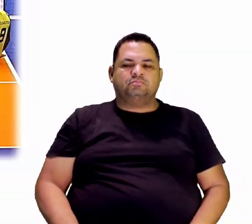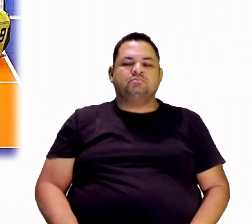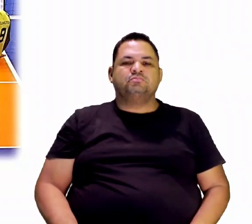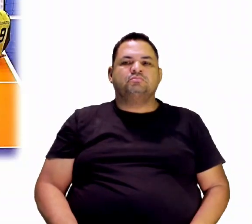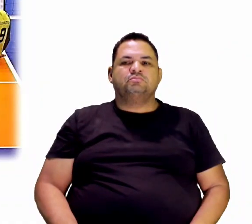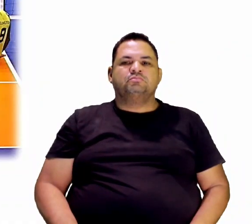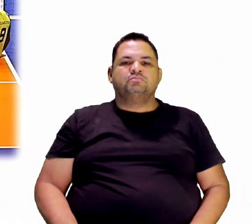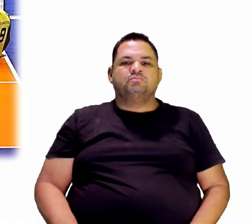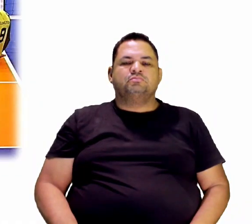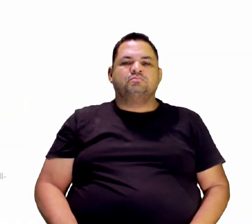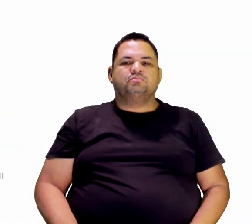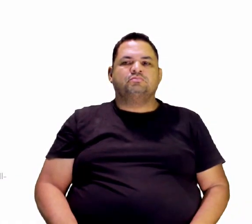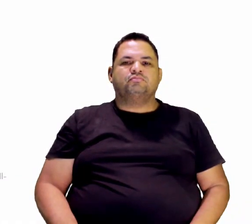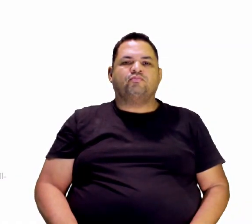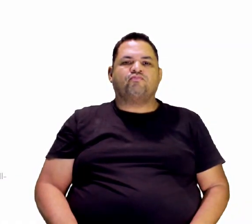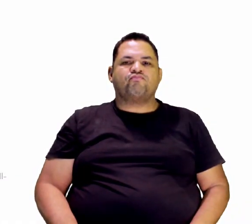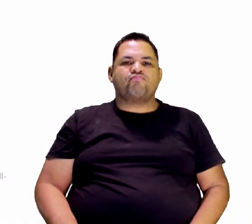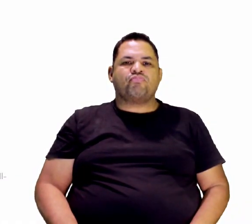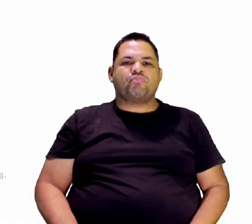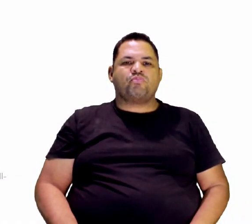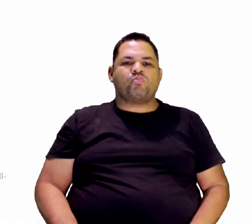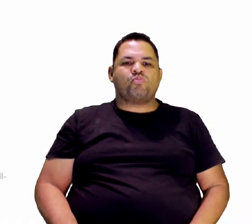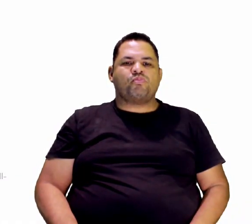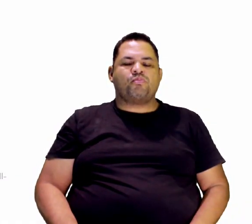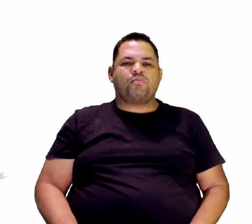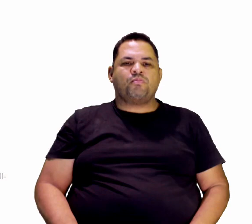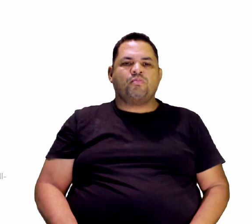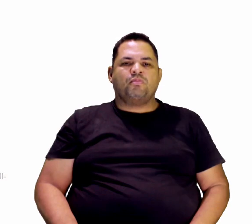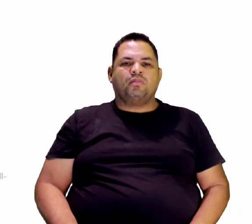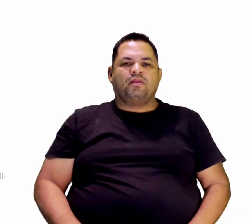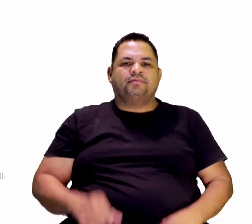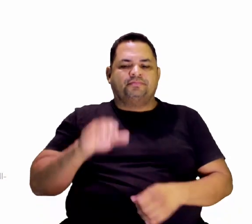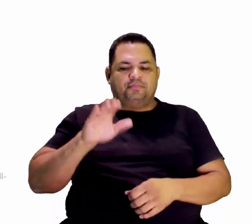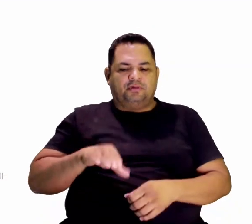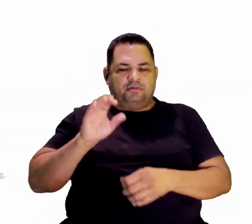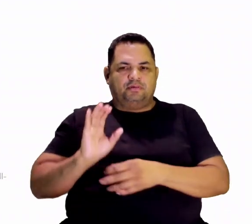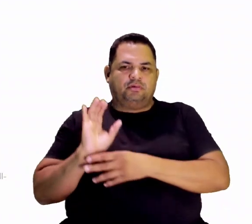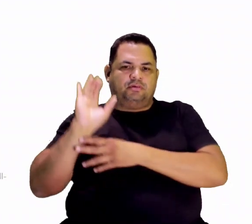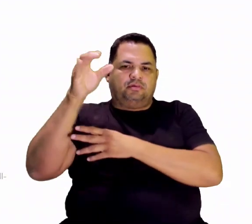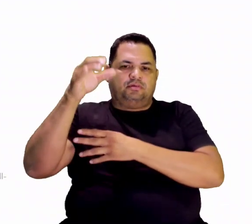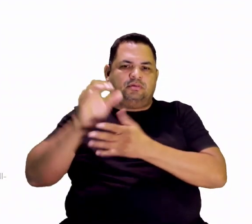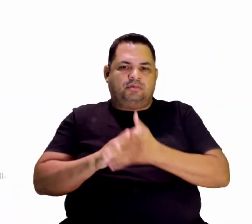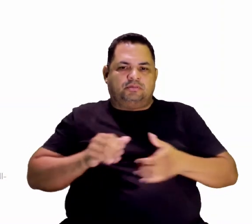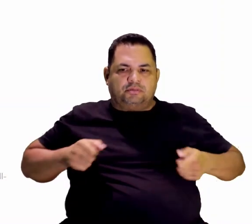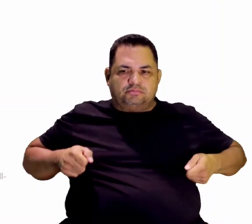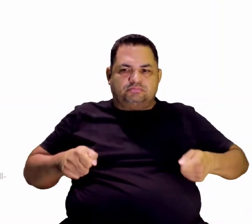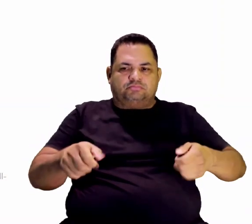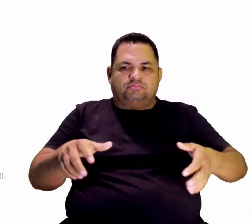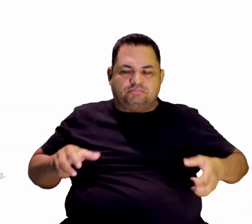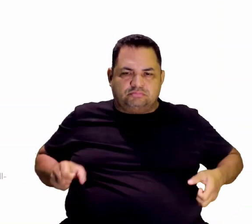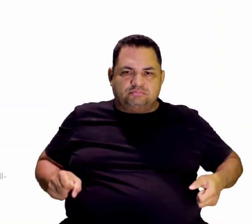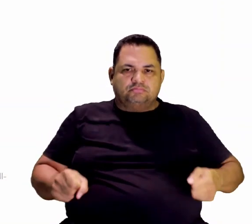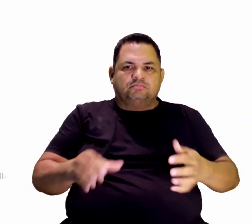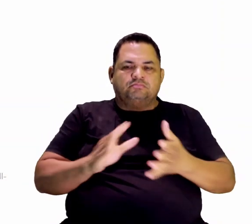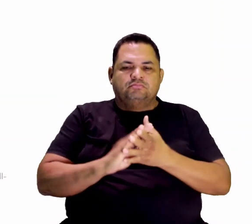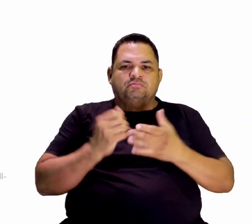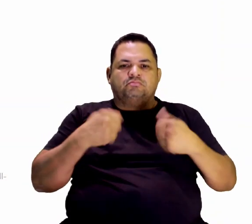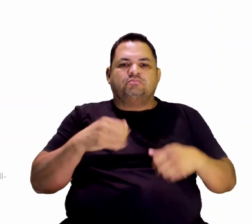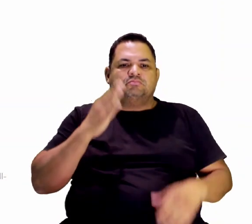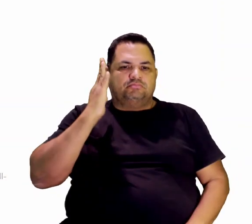prática dessa? Deixa eu vir aqui contigo. Eu já tive essa experiência, já participei e olha, eu confesso para vocês que não é tão fácil